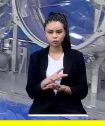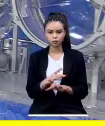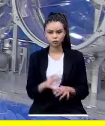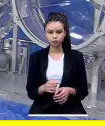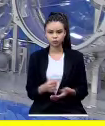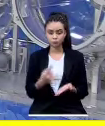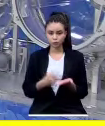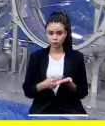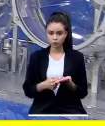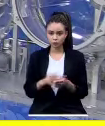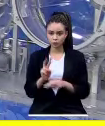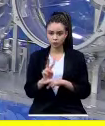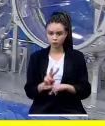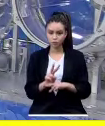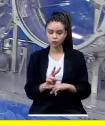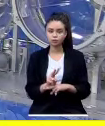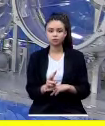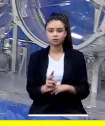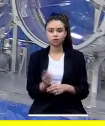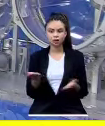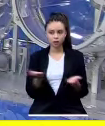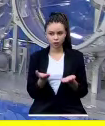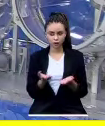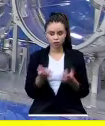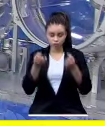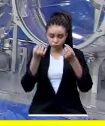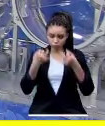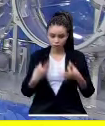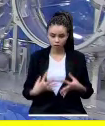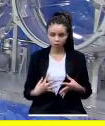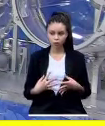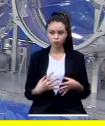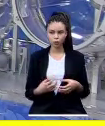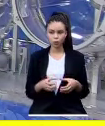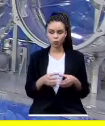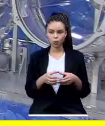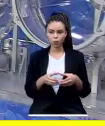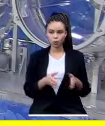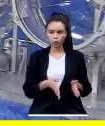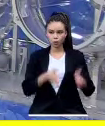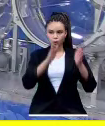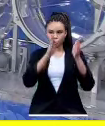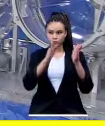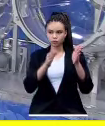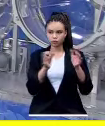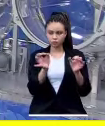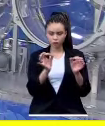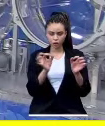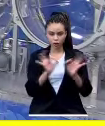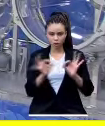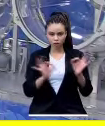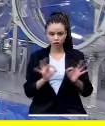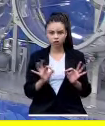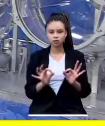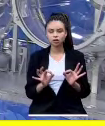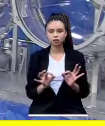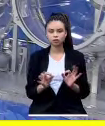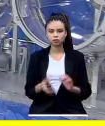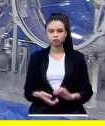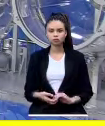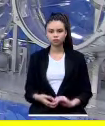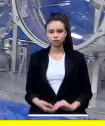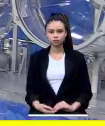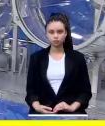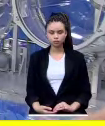auditoras. Agora, conforme explicamos, o Globo será reabastecido para o sorteio do time do coração. A Graziella, nossa colega da Caixa, Beth, nossa garota